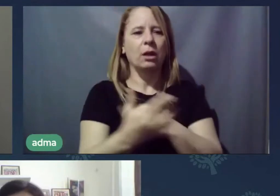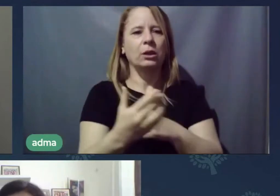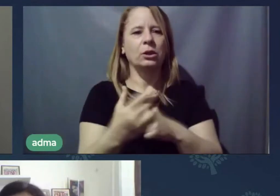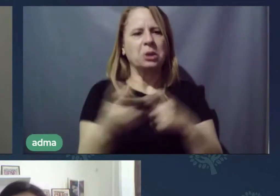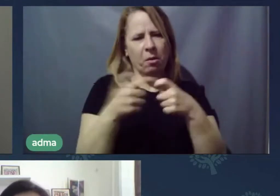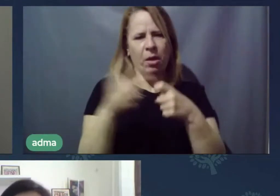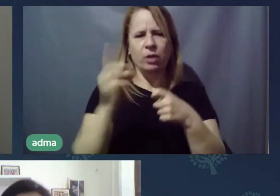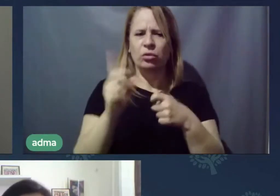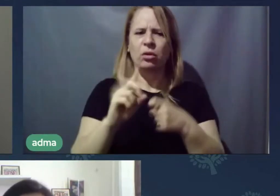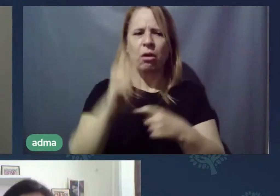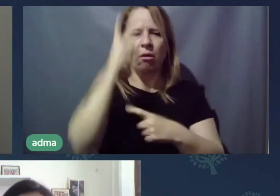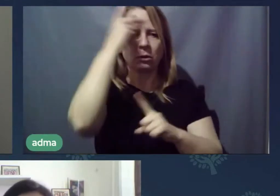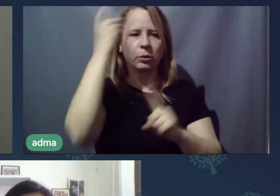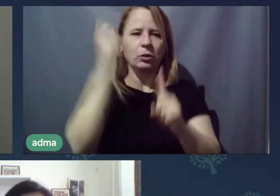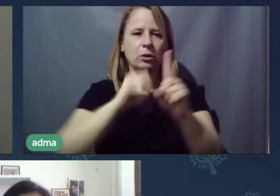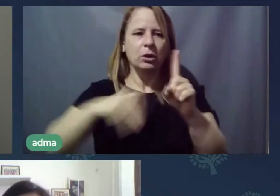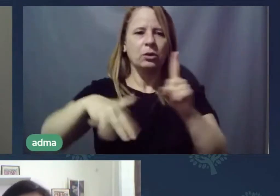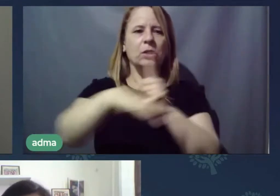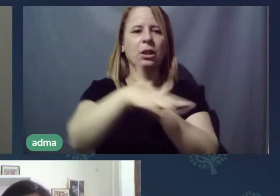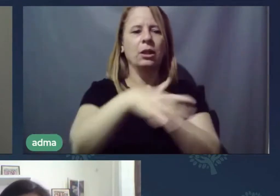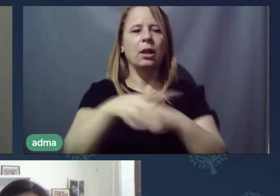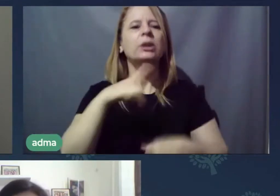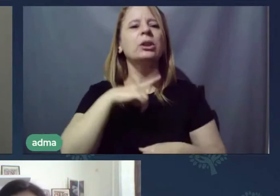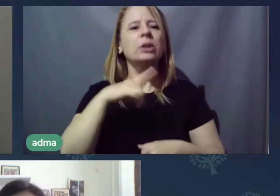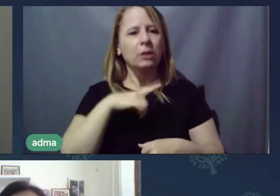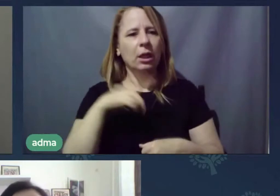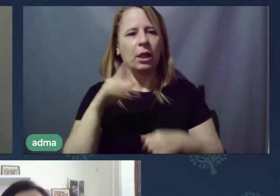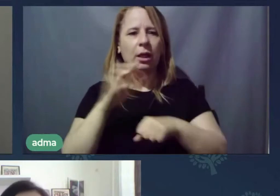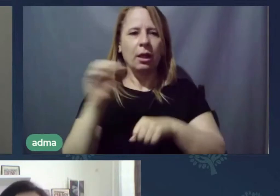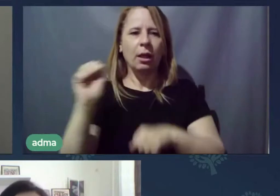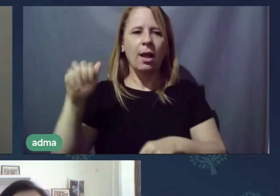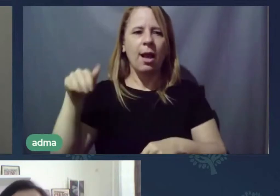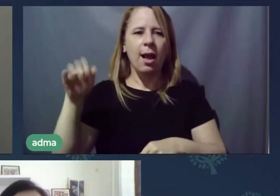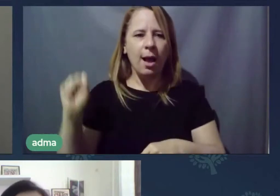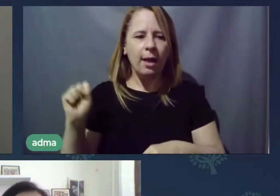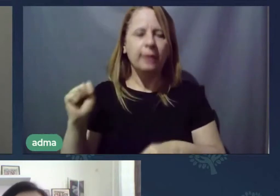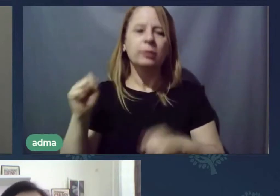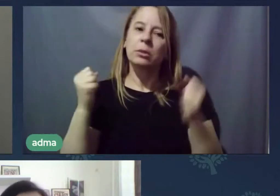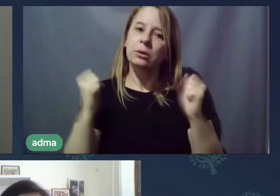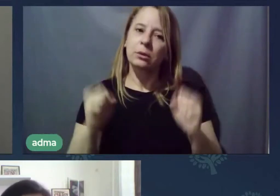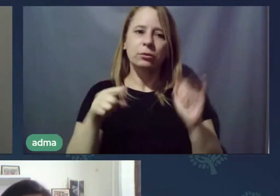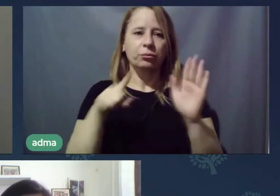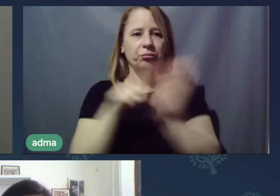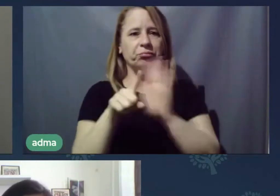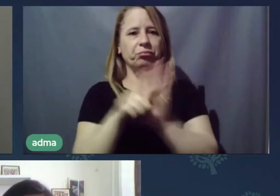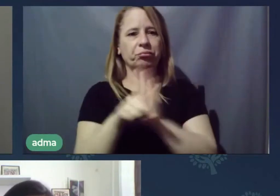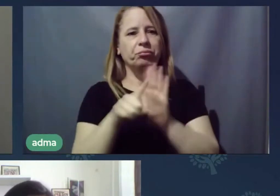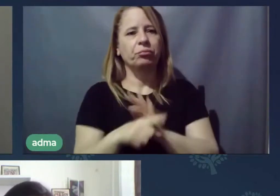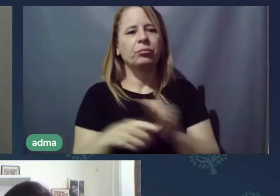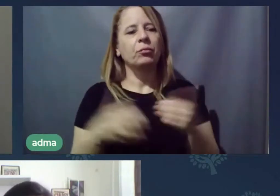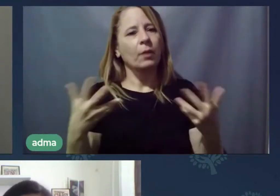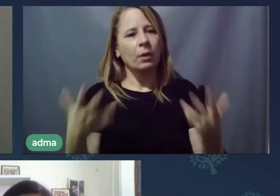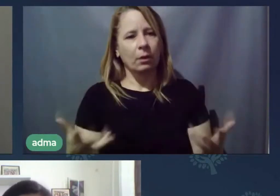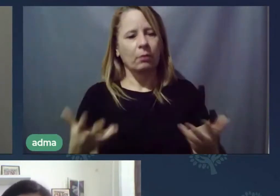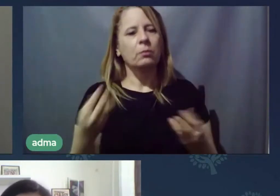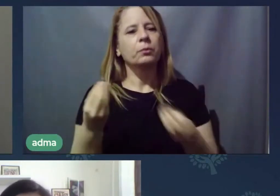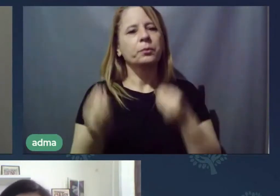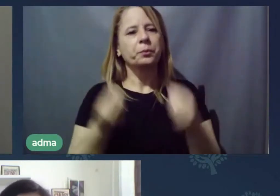E a gente tem muita pergunta porque as pessoas gostaram muito e vai surgindo dúvidas referentes ao próprio tratamento delas